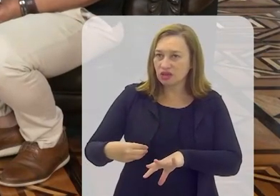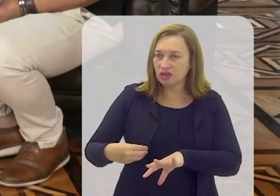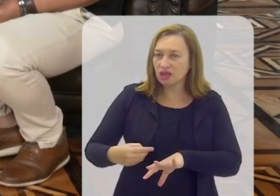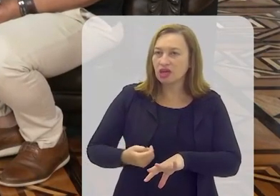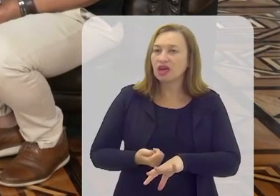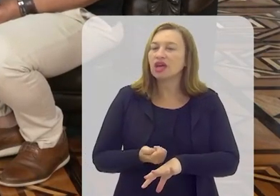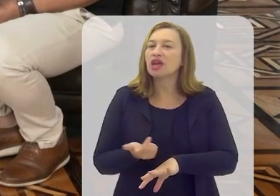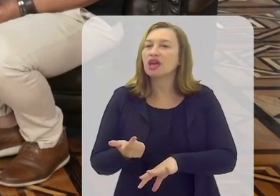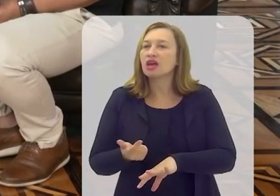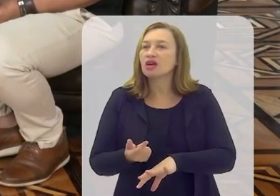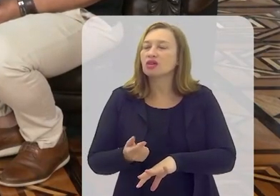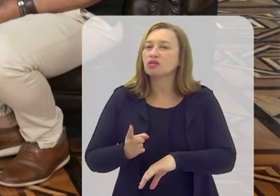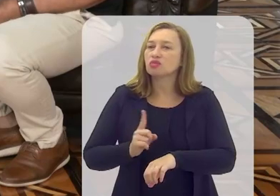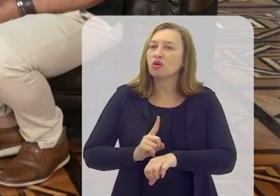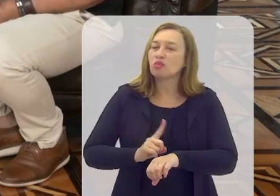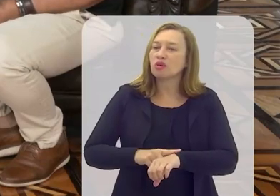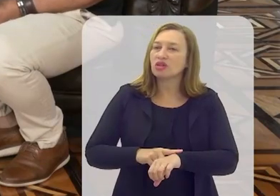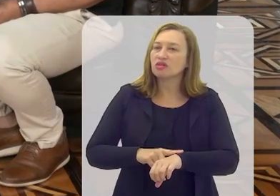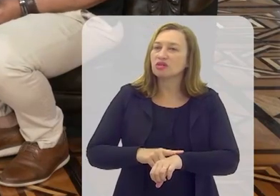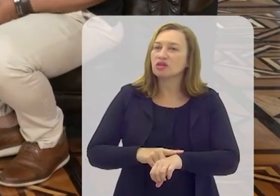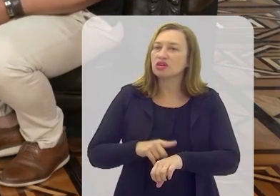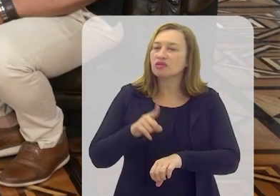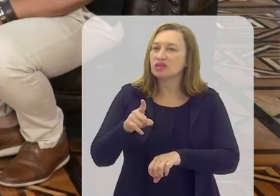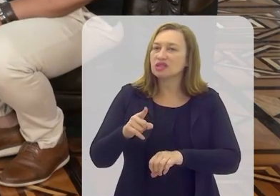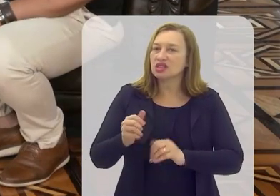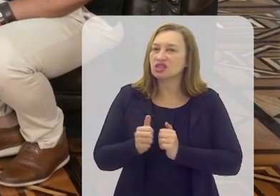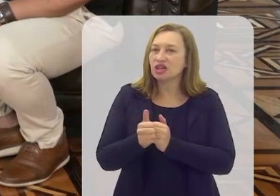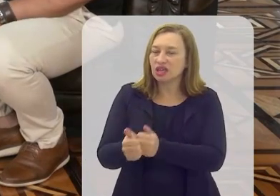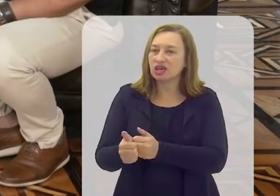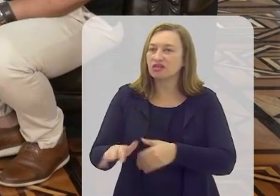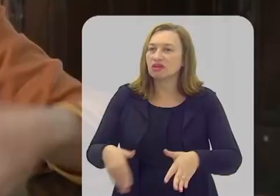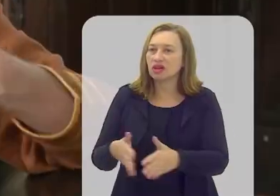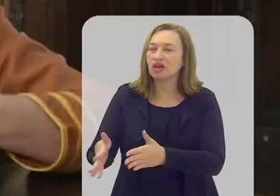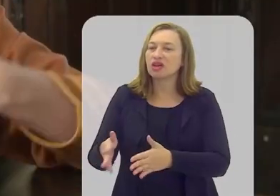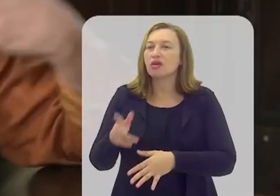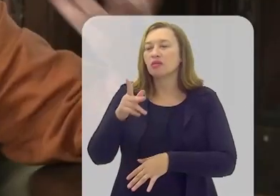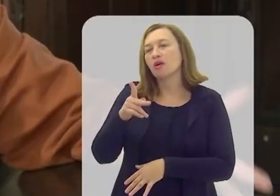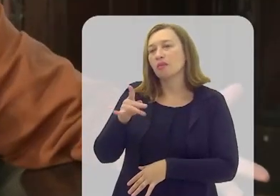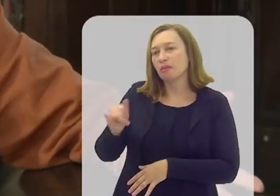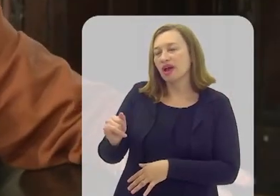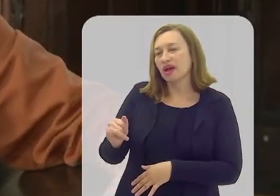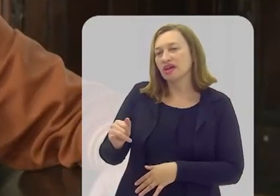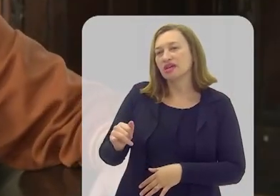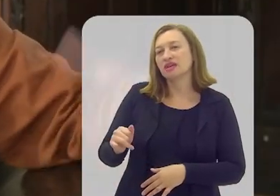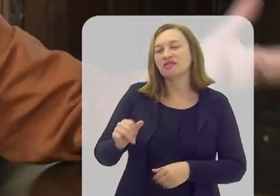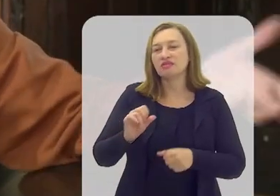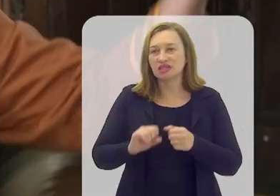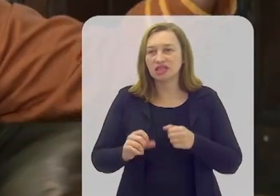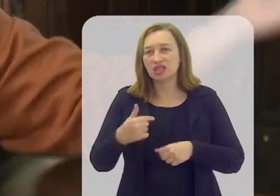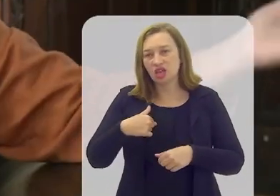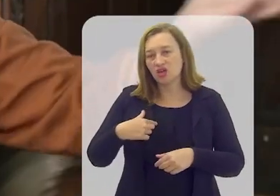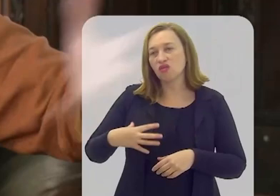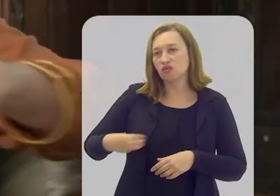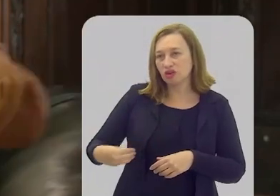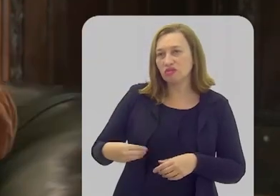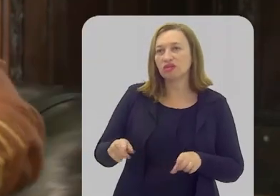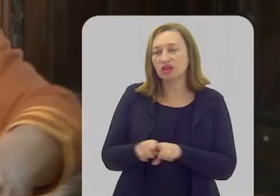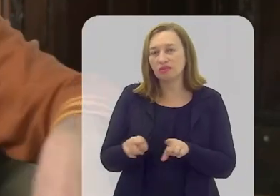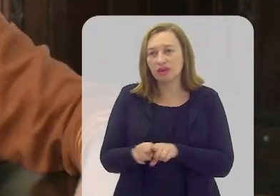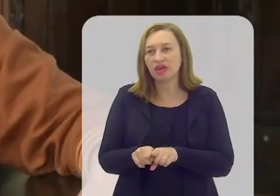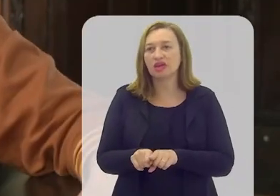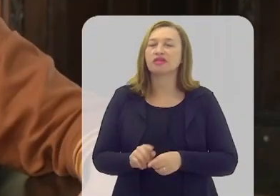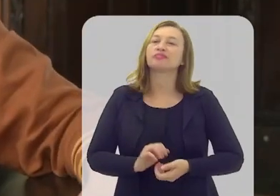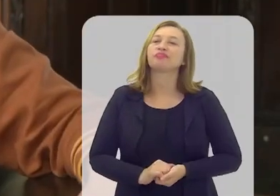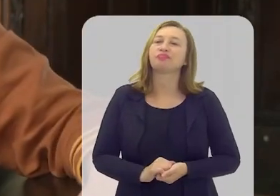enquanto você vai pelo caminho. Uhum. E é o que seus pais fizeram com você. Fizeram isso comigo e eu estou procurando fazer com os meus filhos e eu gostaria que